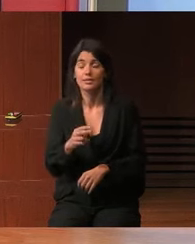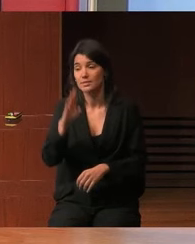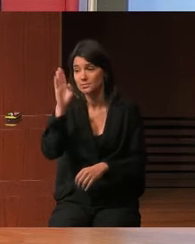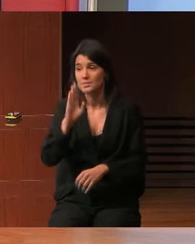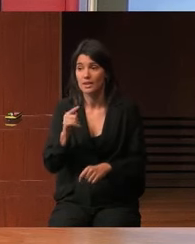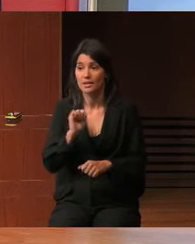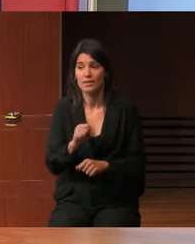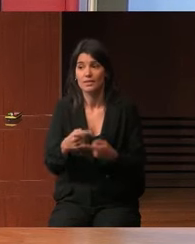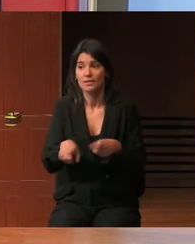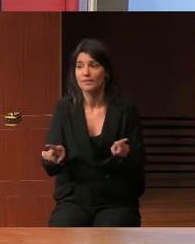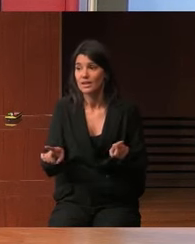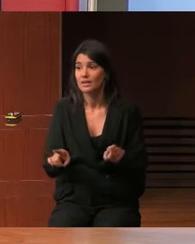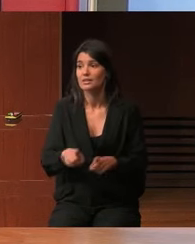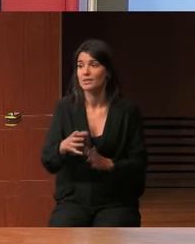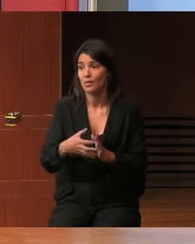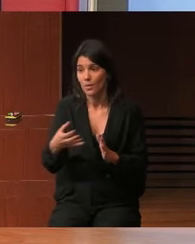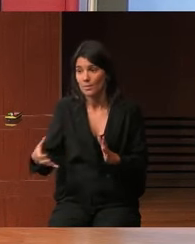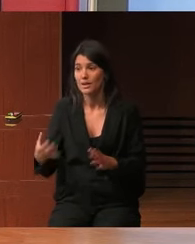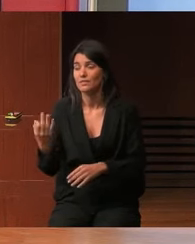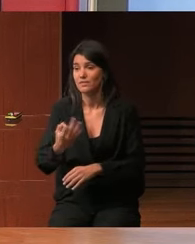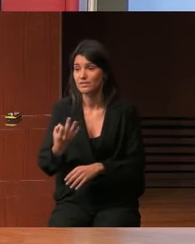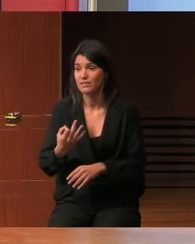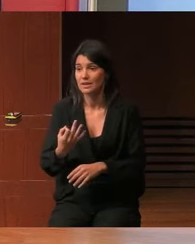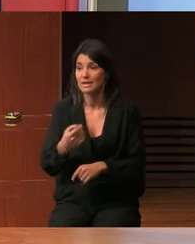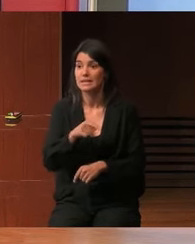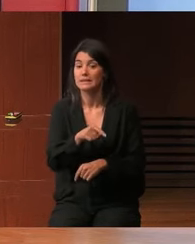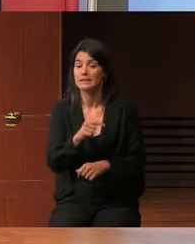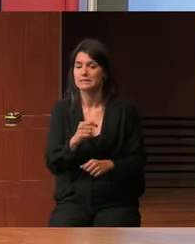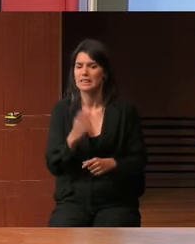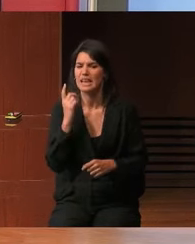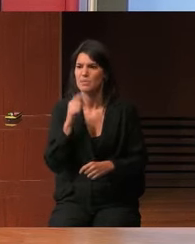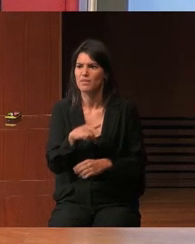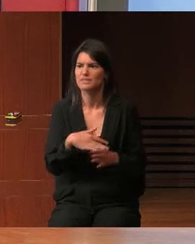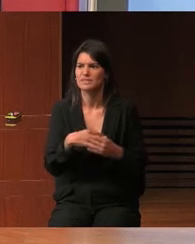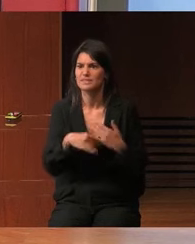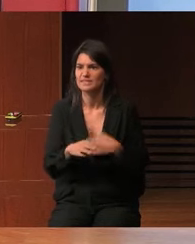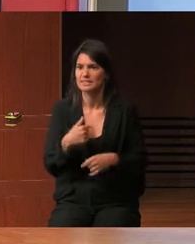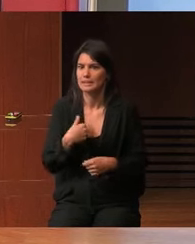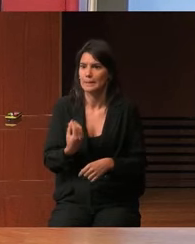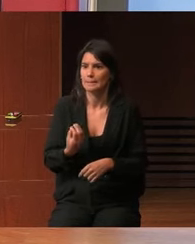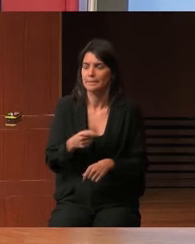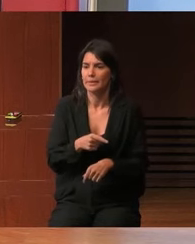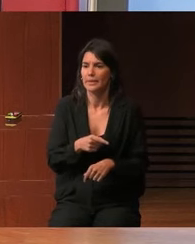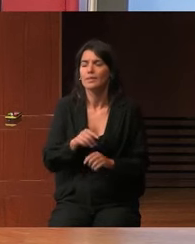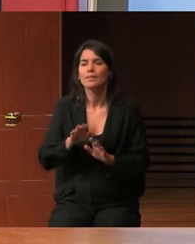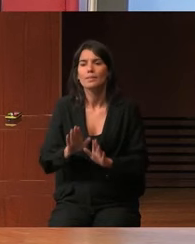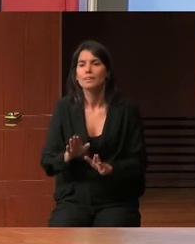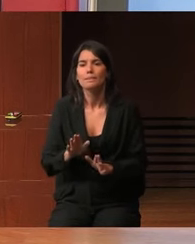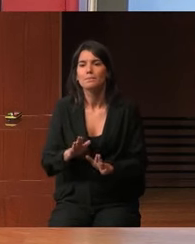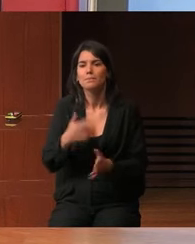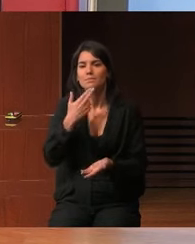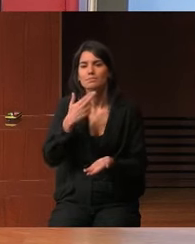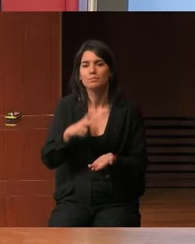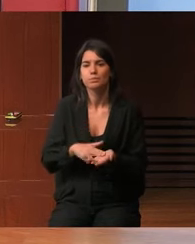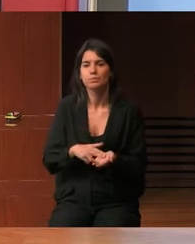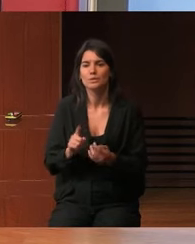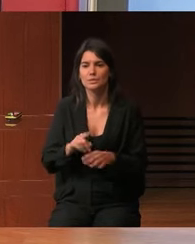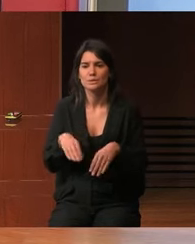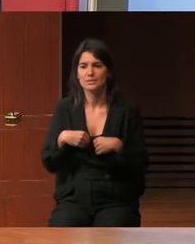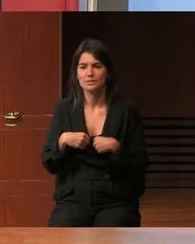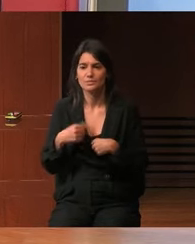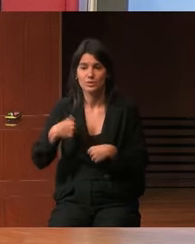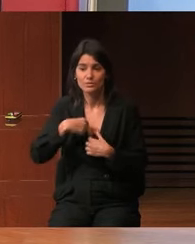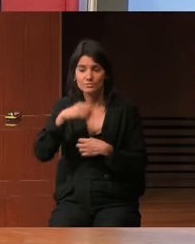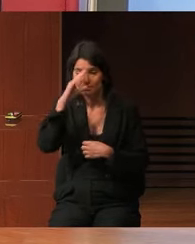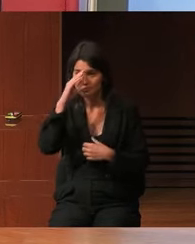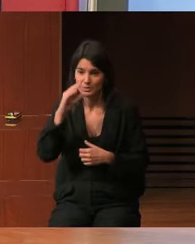sabemos que é complexo, temos medo do que é que eles fazem com o telemóvel, mas ainda não assumimos realmente que não